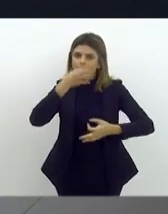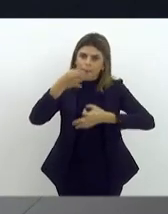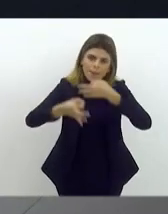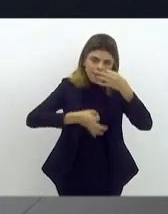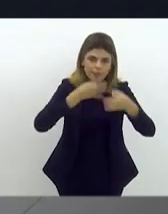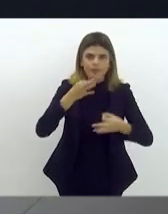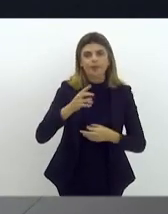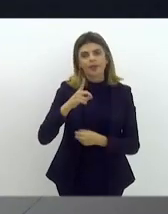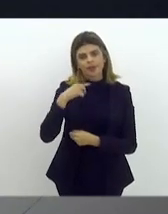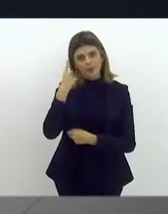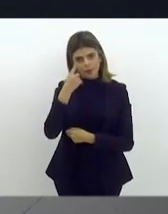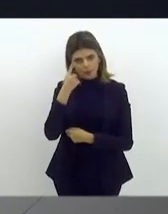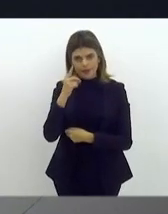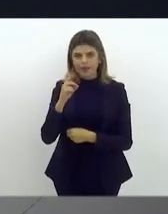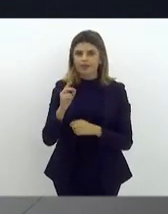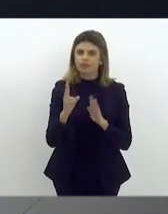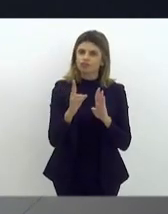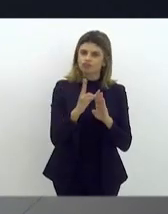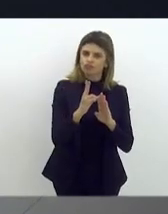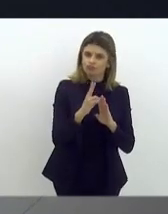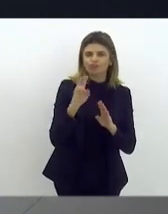deputada Índia